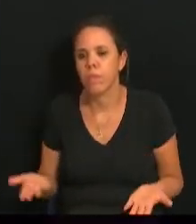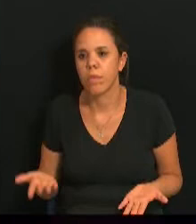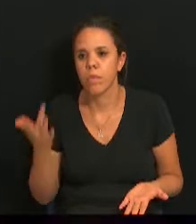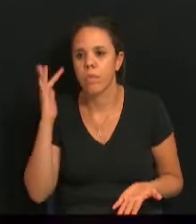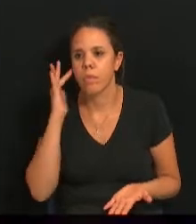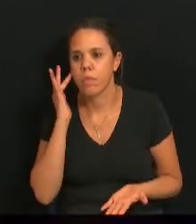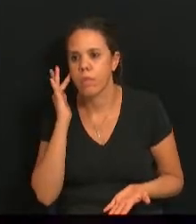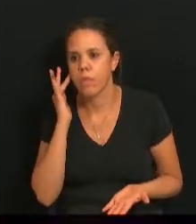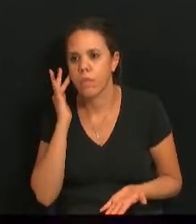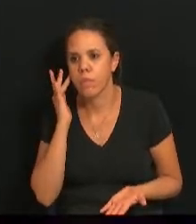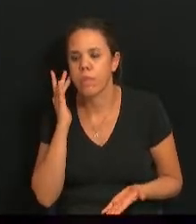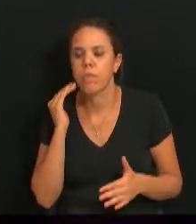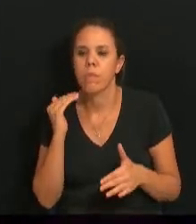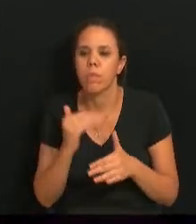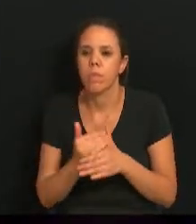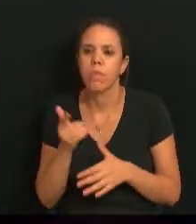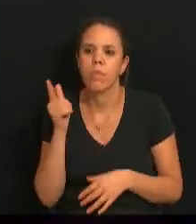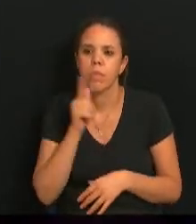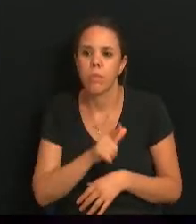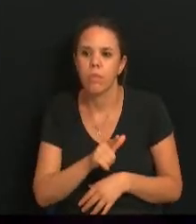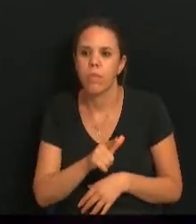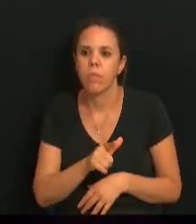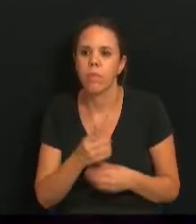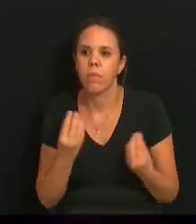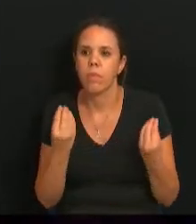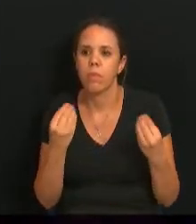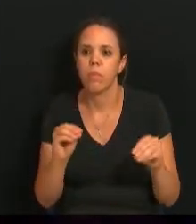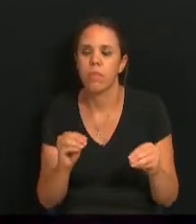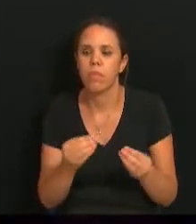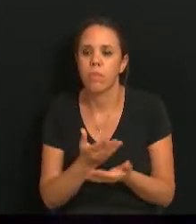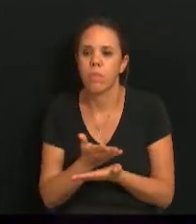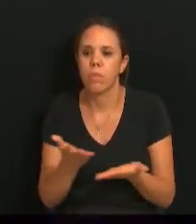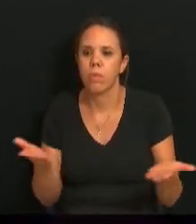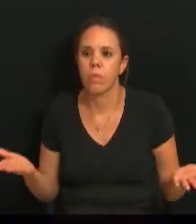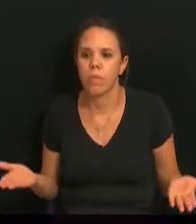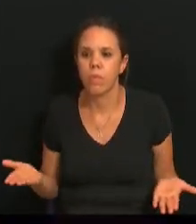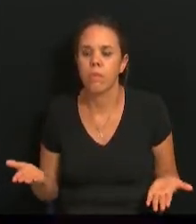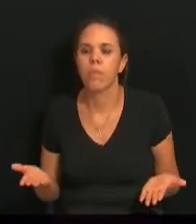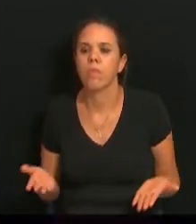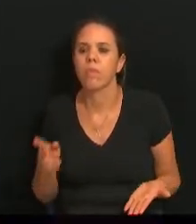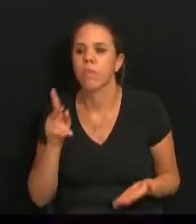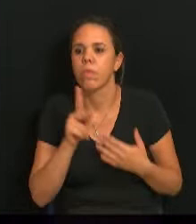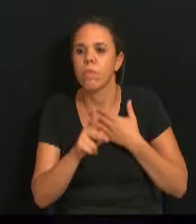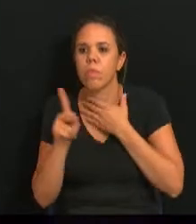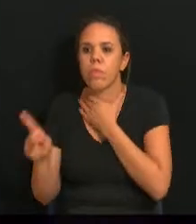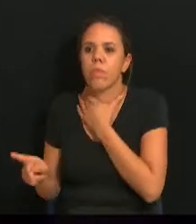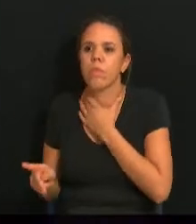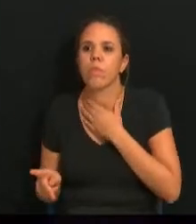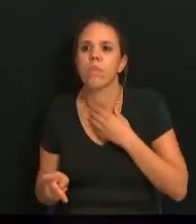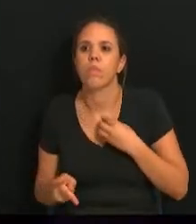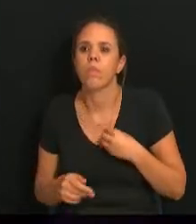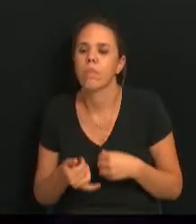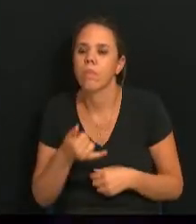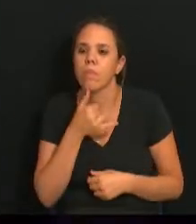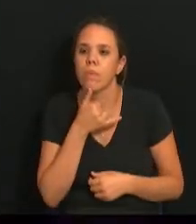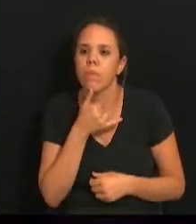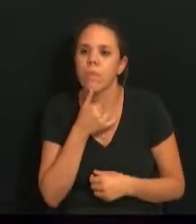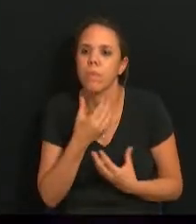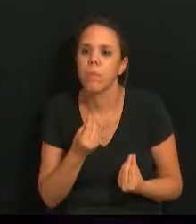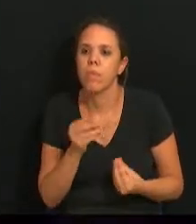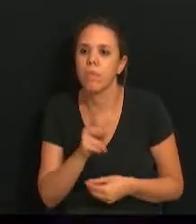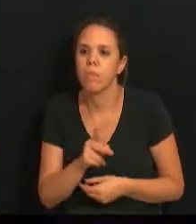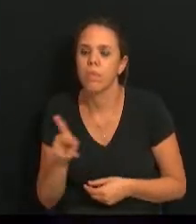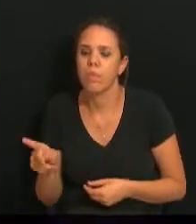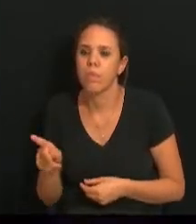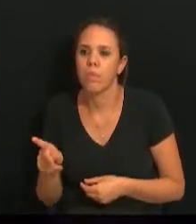um embate e uma conquista que está posta também entre nós, pares docentes, porque, infelizmente, muitos dos professores e